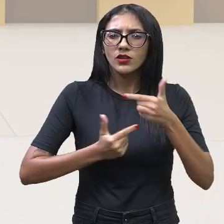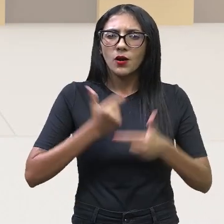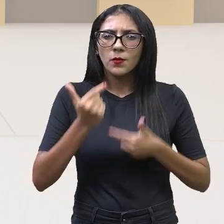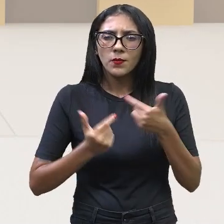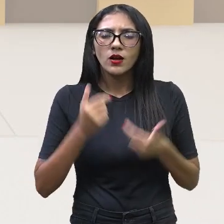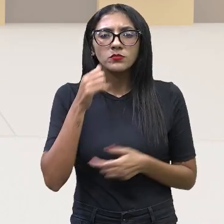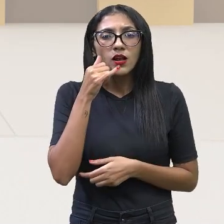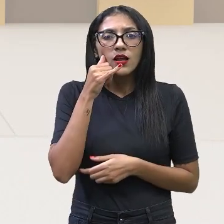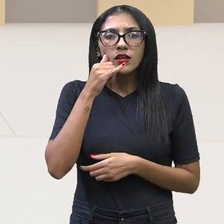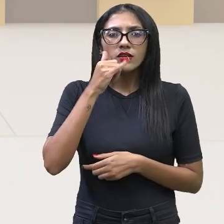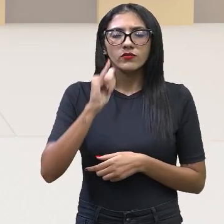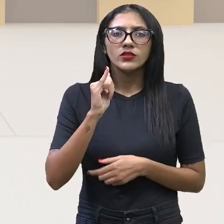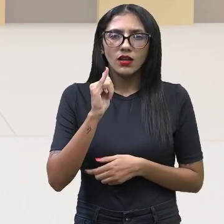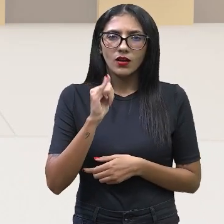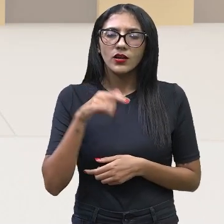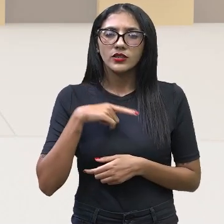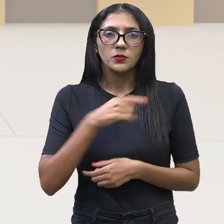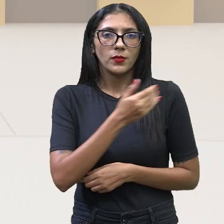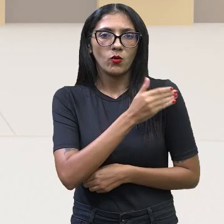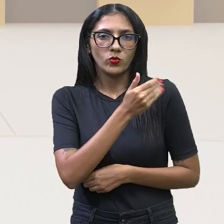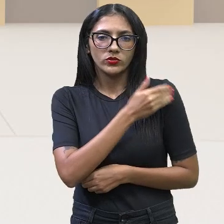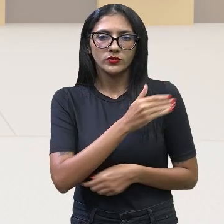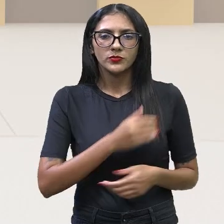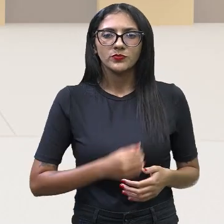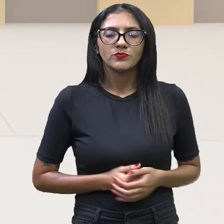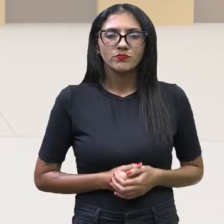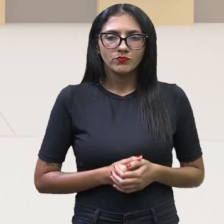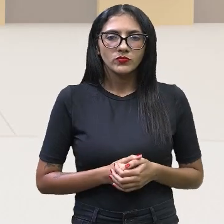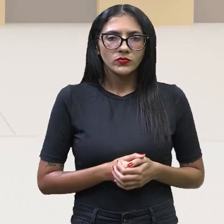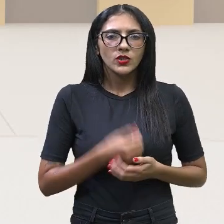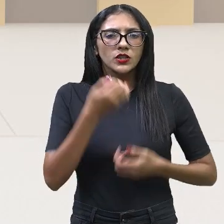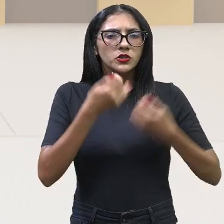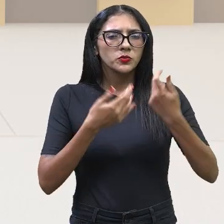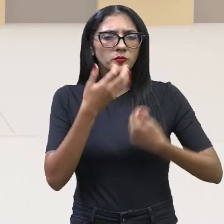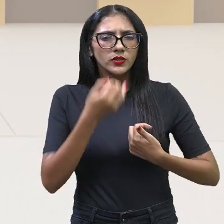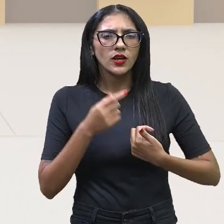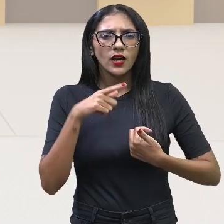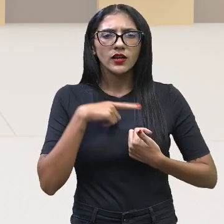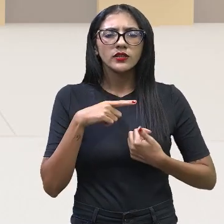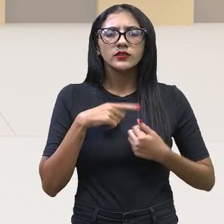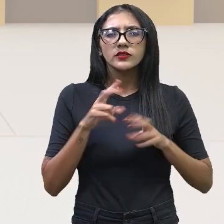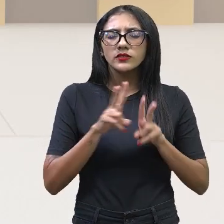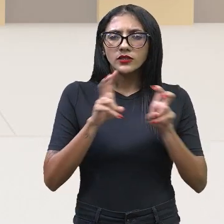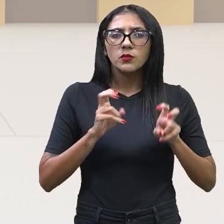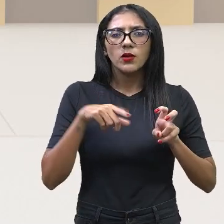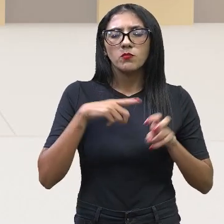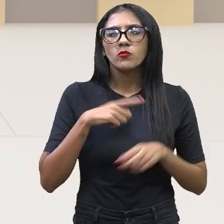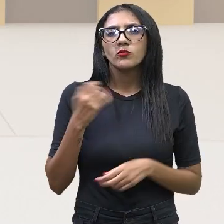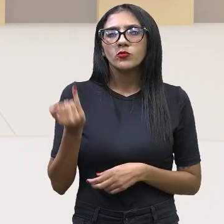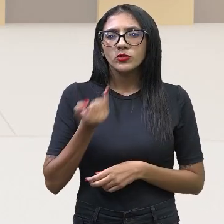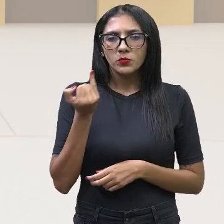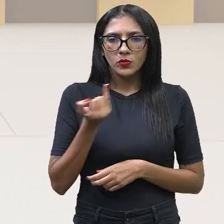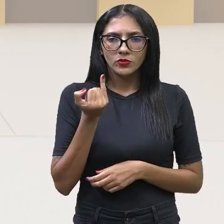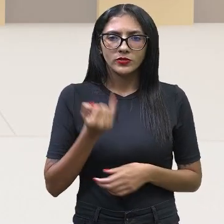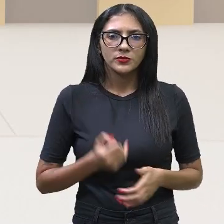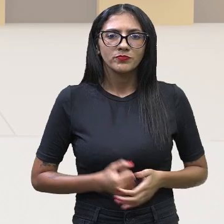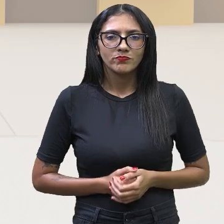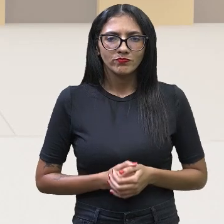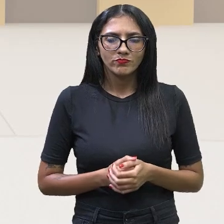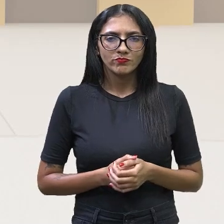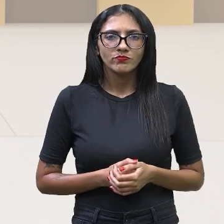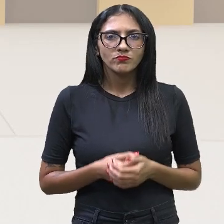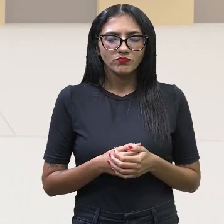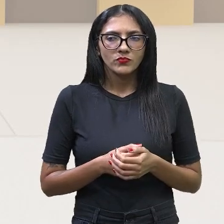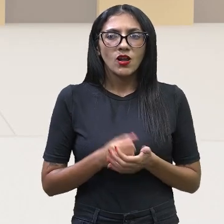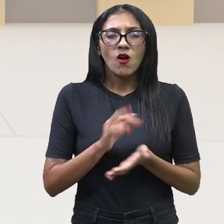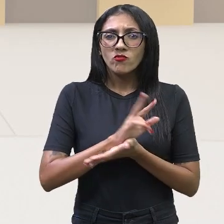tolerância em todo o mundo. Conversar sobre justiça social. Vamos reler aqui, porque é importante entender isso aqui. Muita gente trabalha